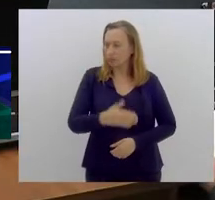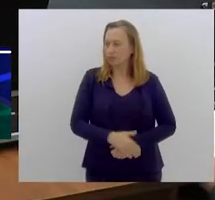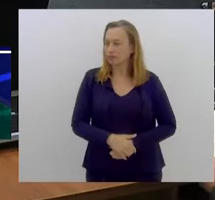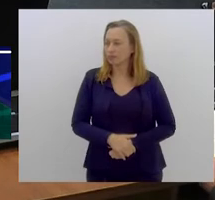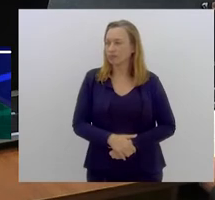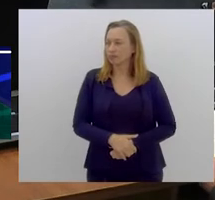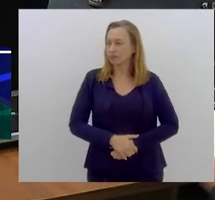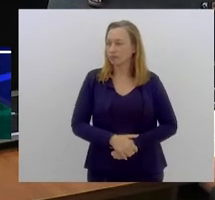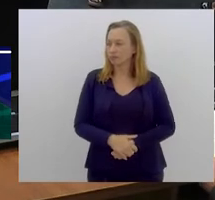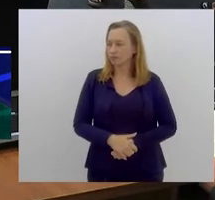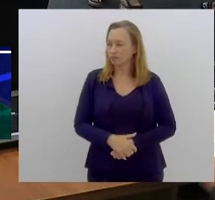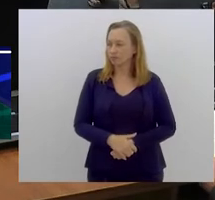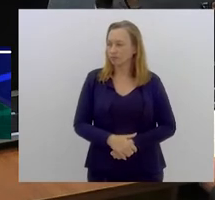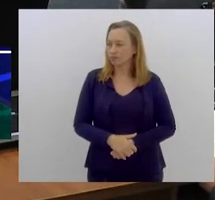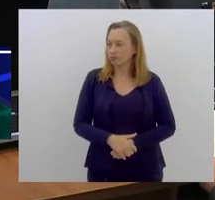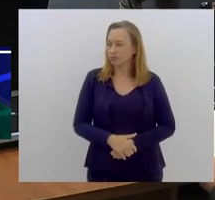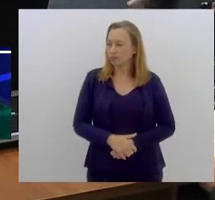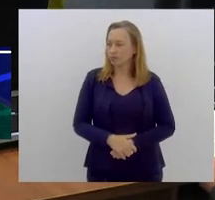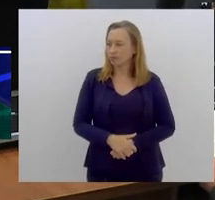da autora.